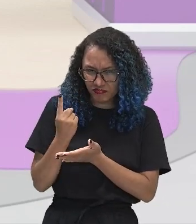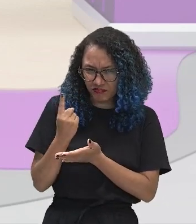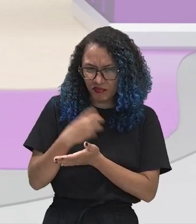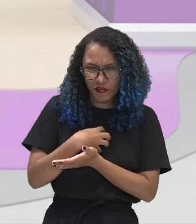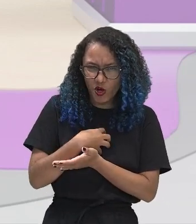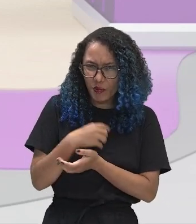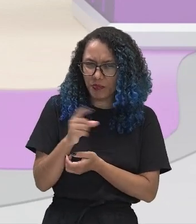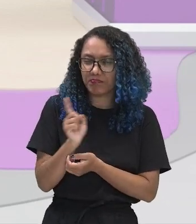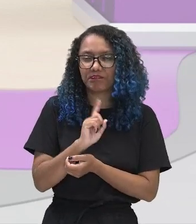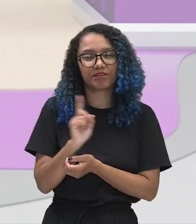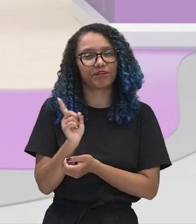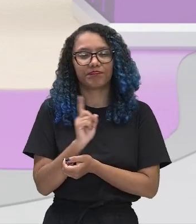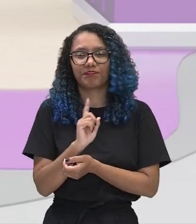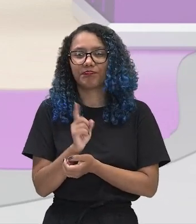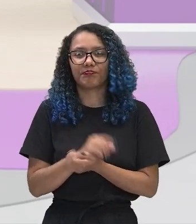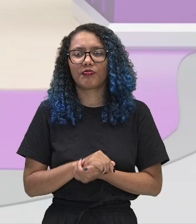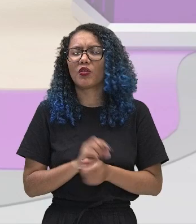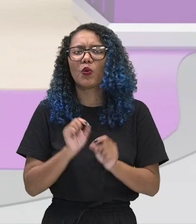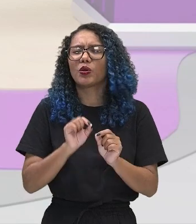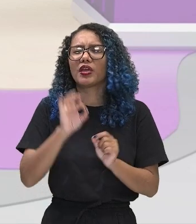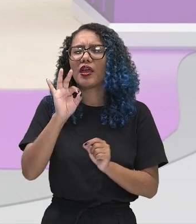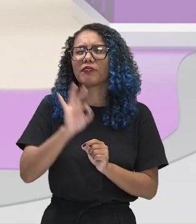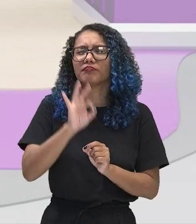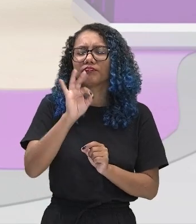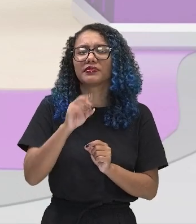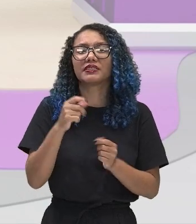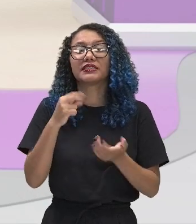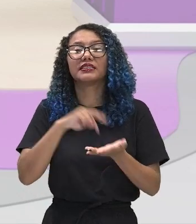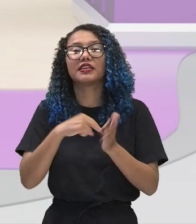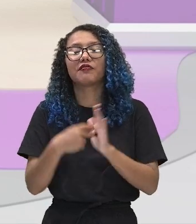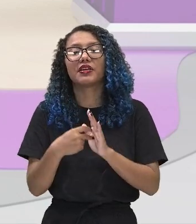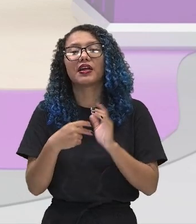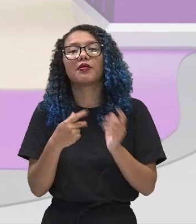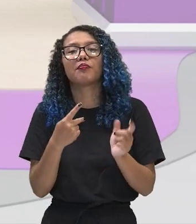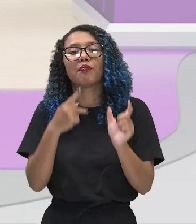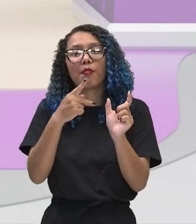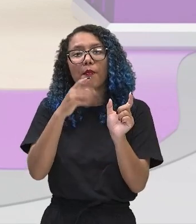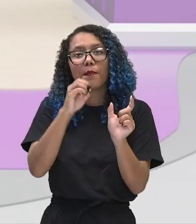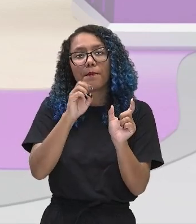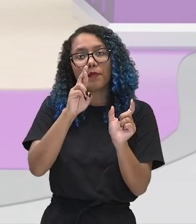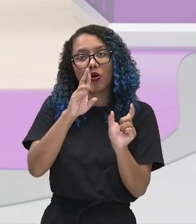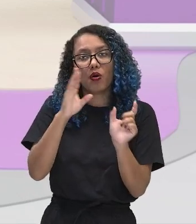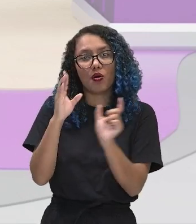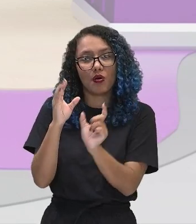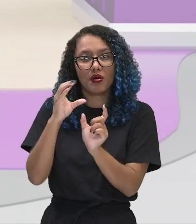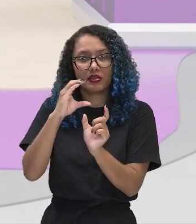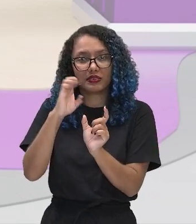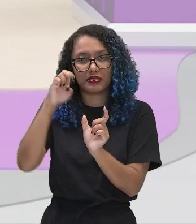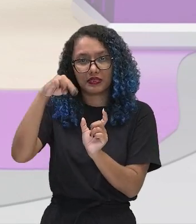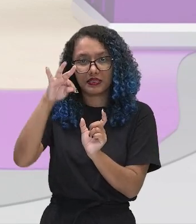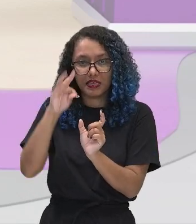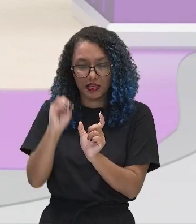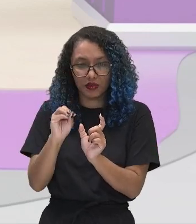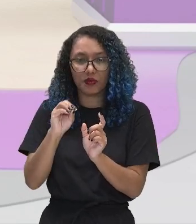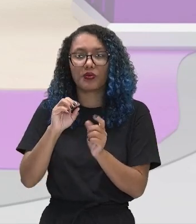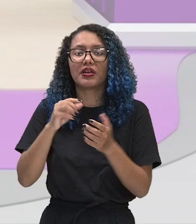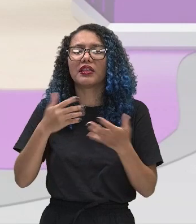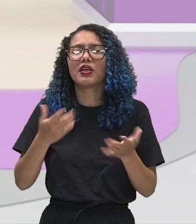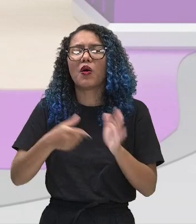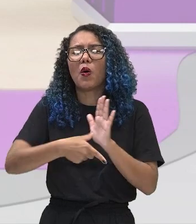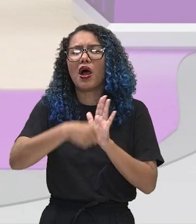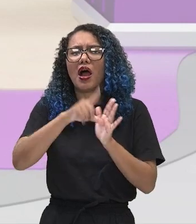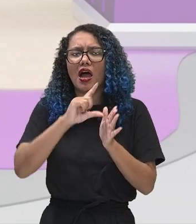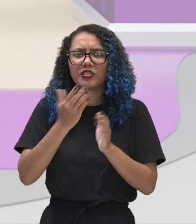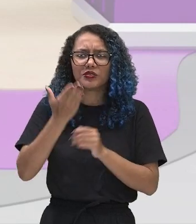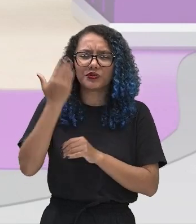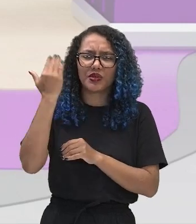Simplesmente, o que é porcentagem? É por 100%. Então, inicialmente, ele era representado simplesmente pela